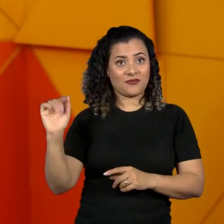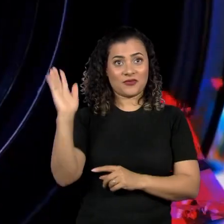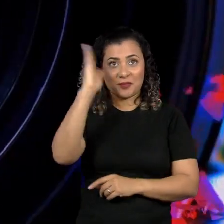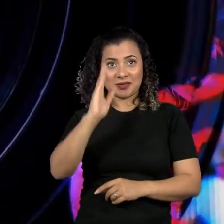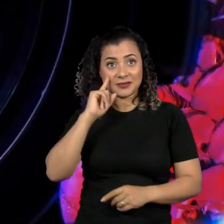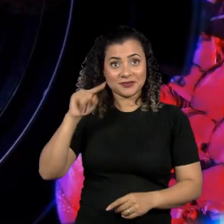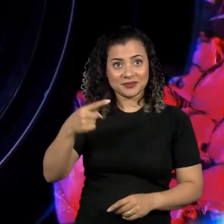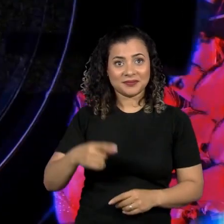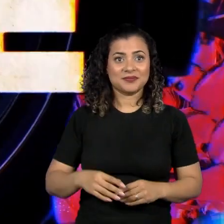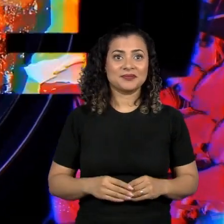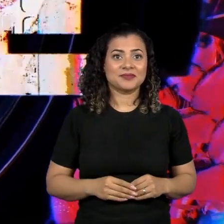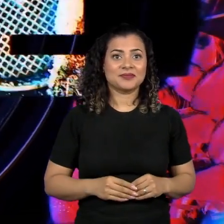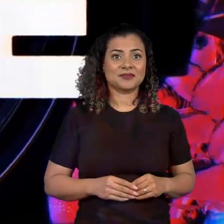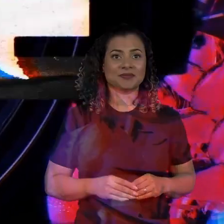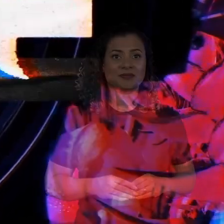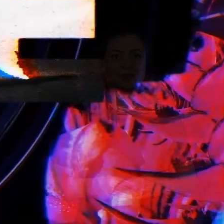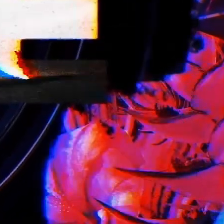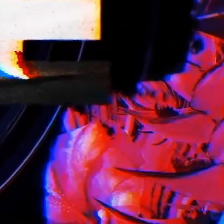volto.